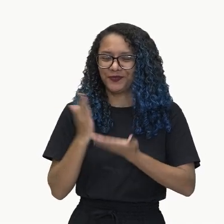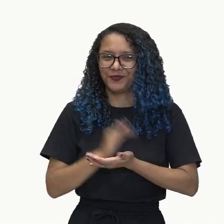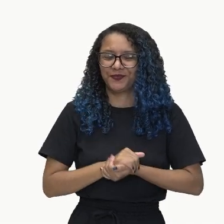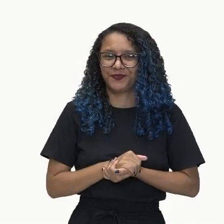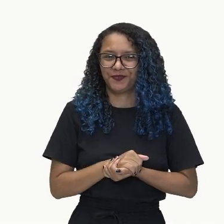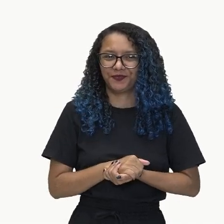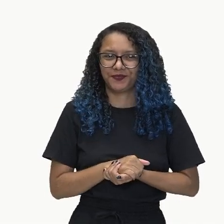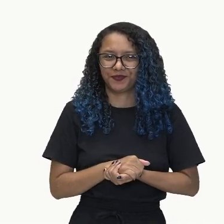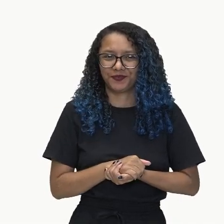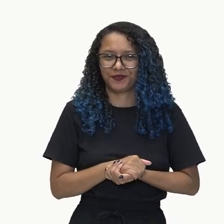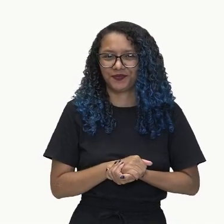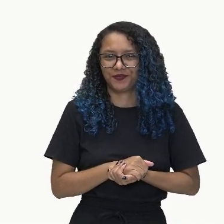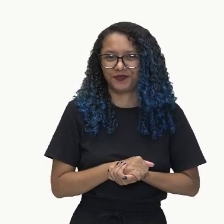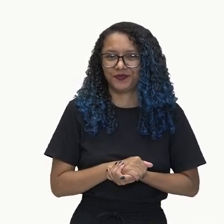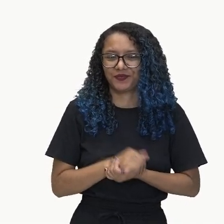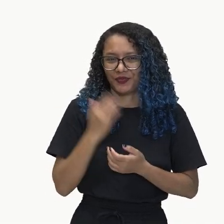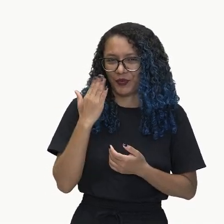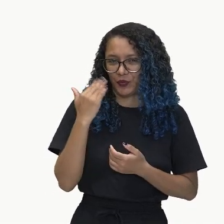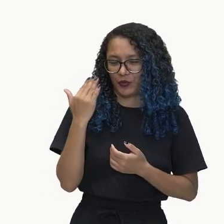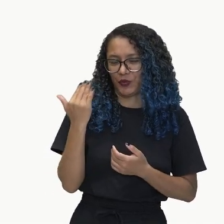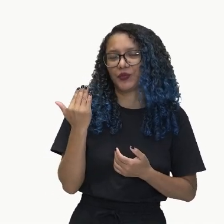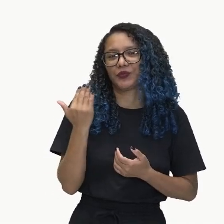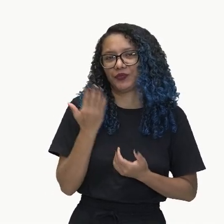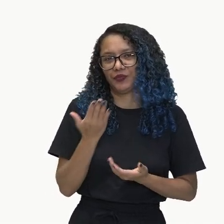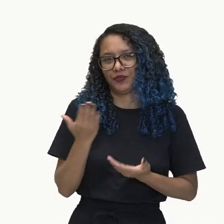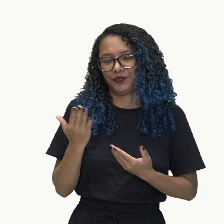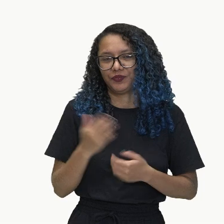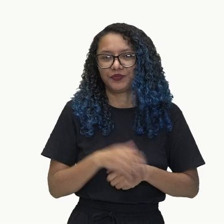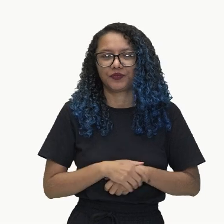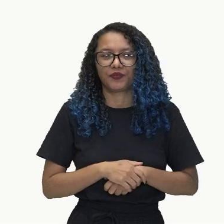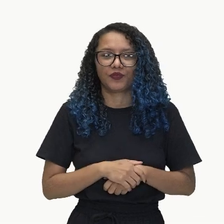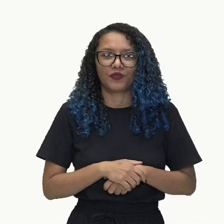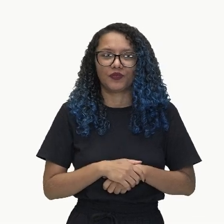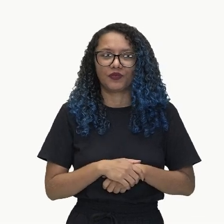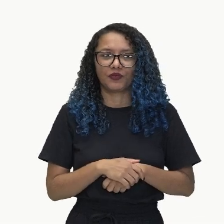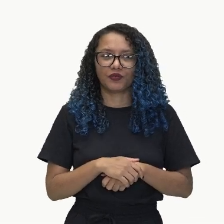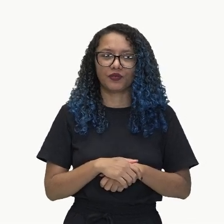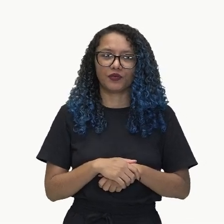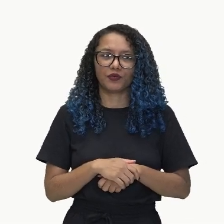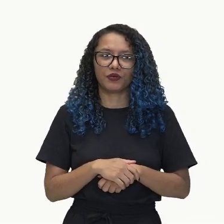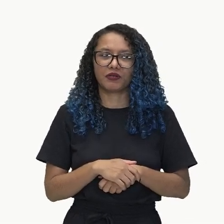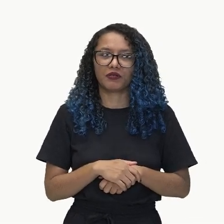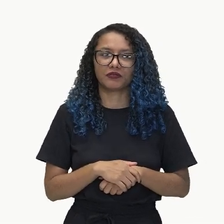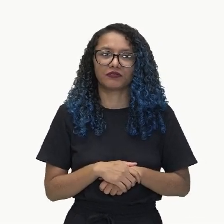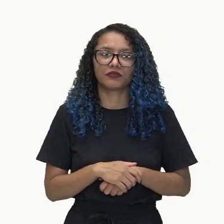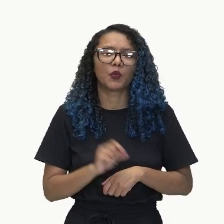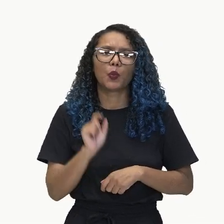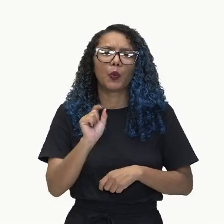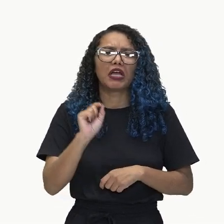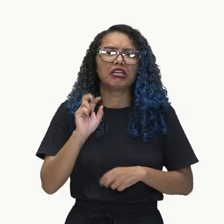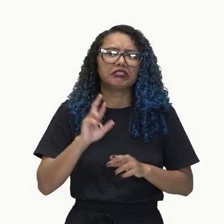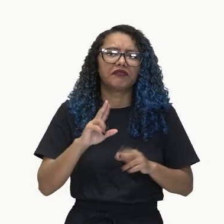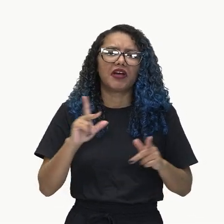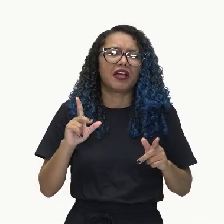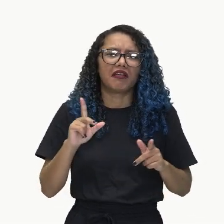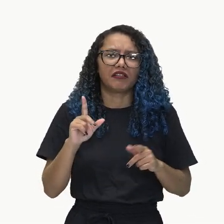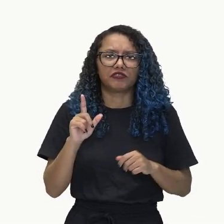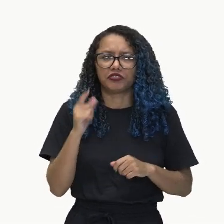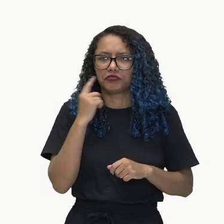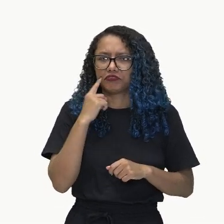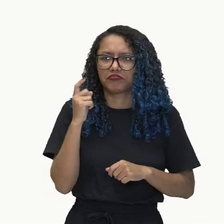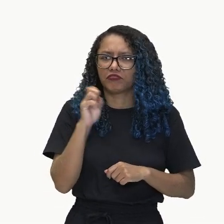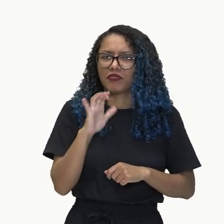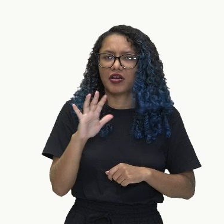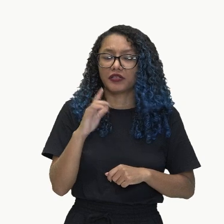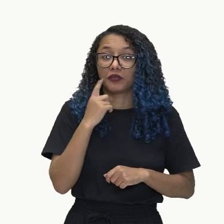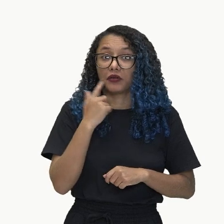conhecida por todos Olha a segunda imagem né o que que há de novidade nessas imagens hein pessoal Olha a